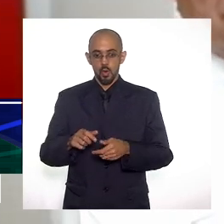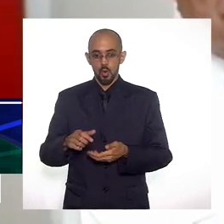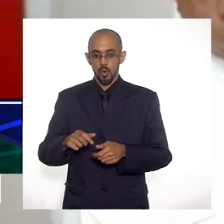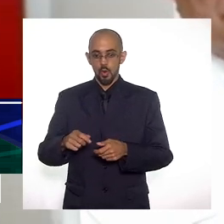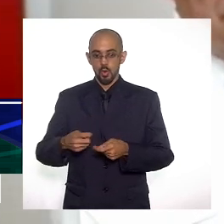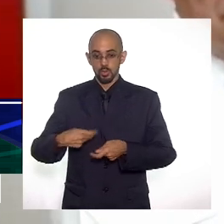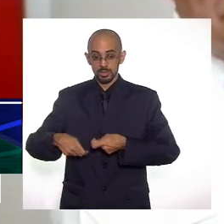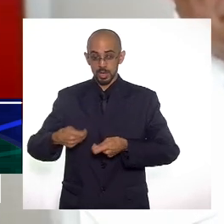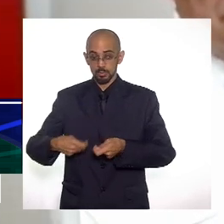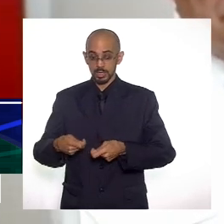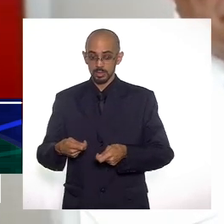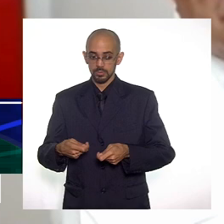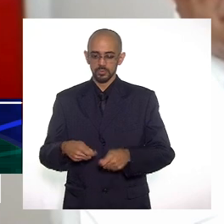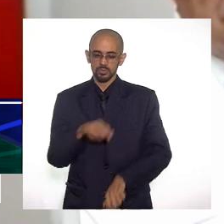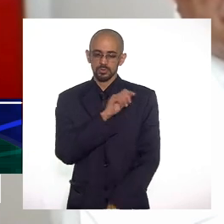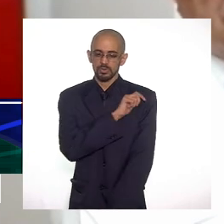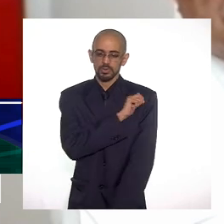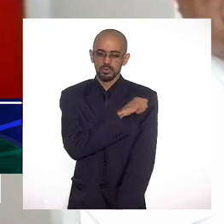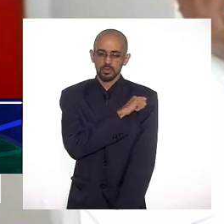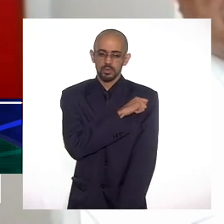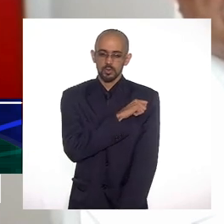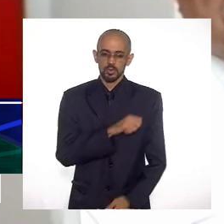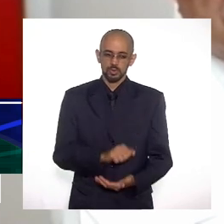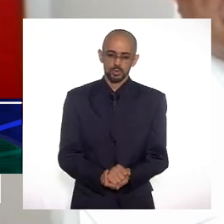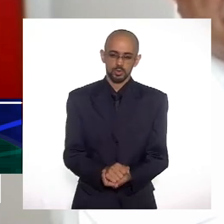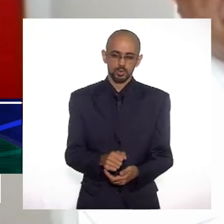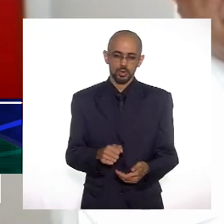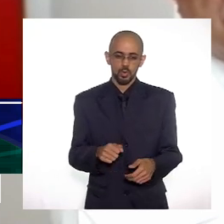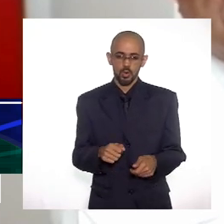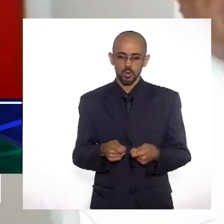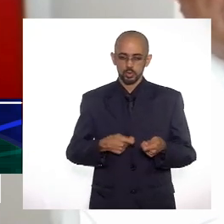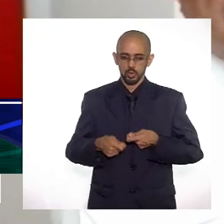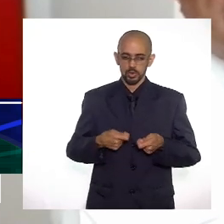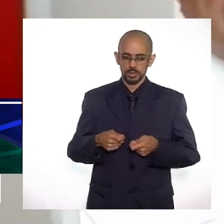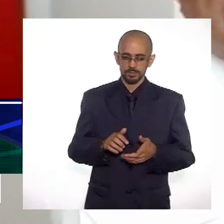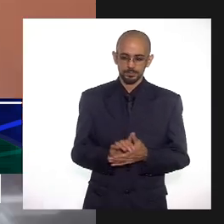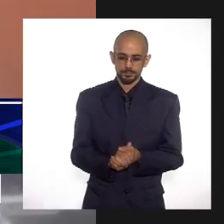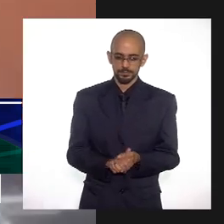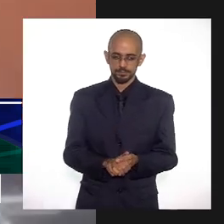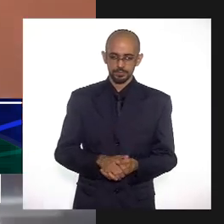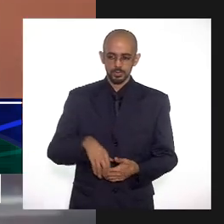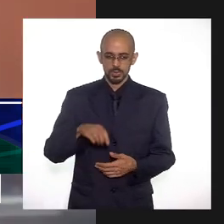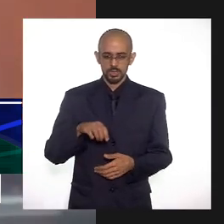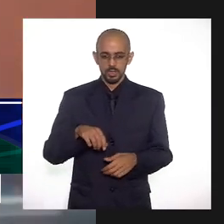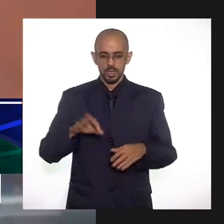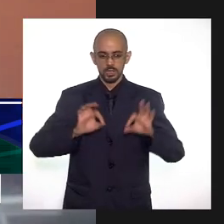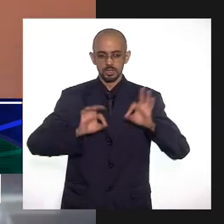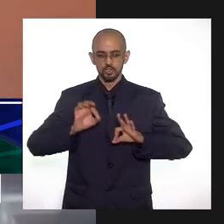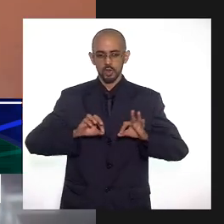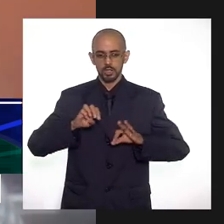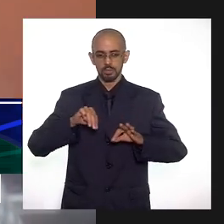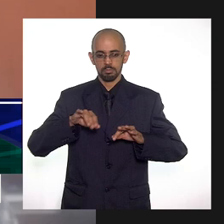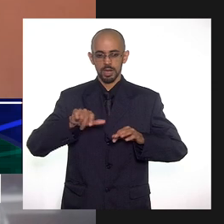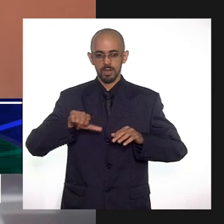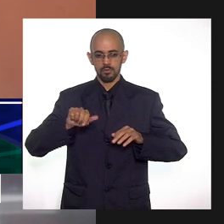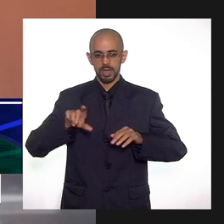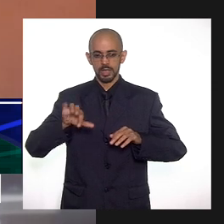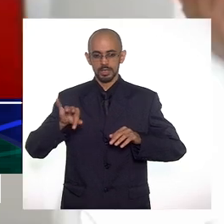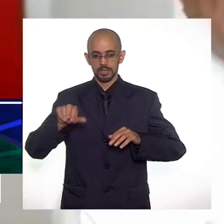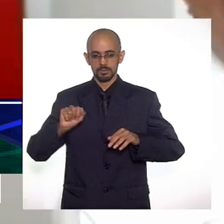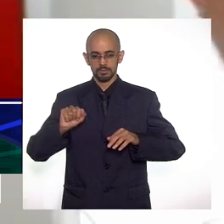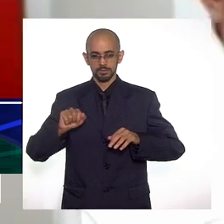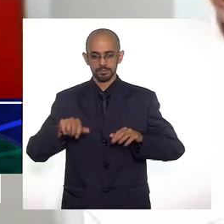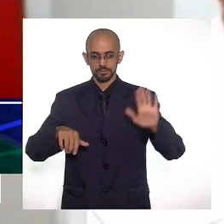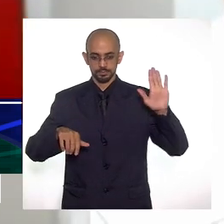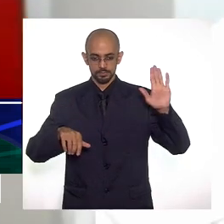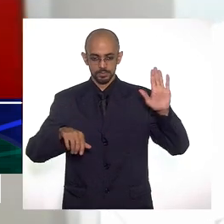e Controle. Questão de ordem, quem pediu? Fala, Fábio. Então, Samuel, a